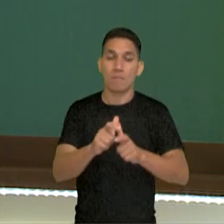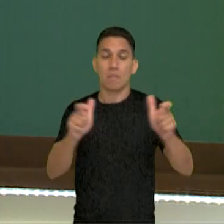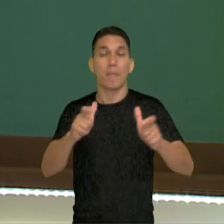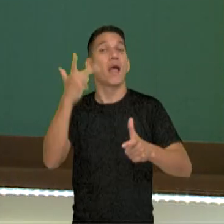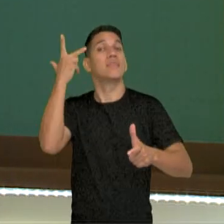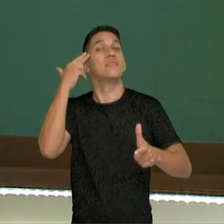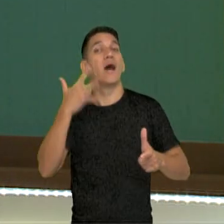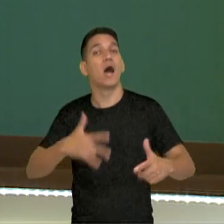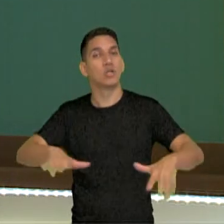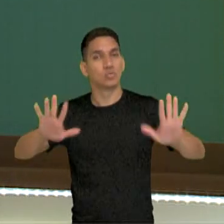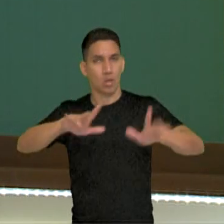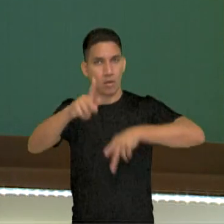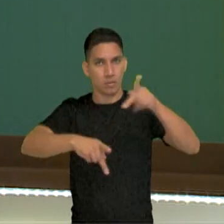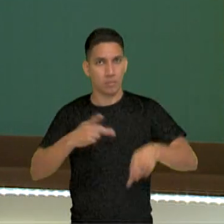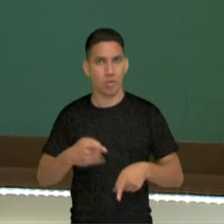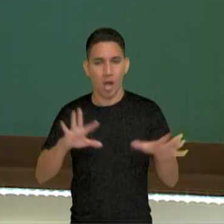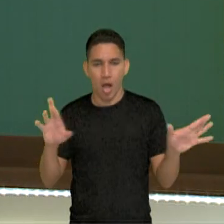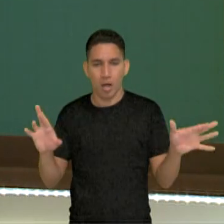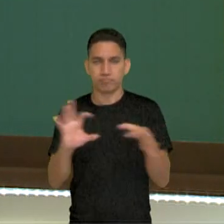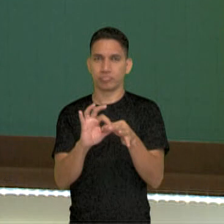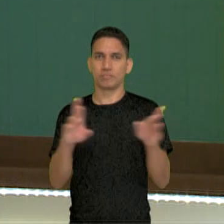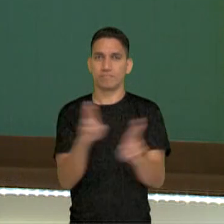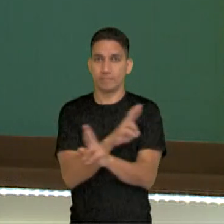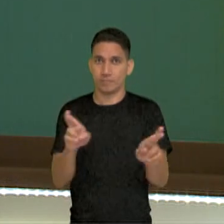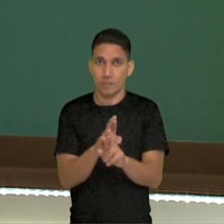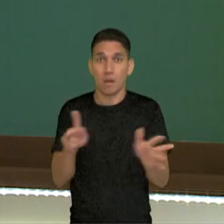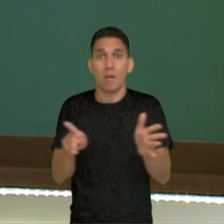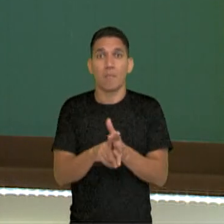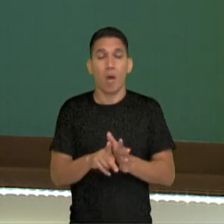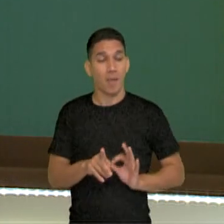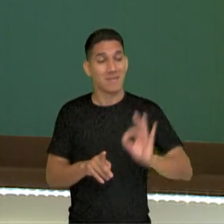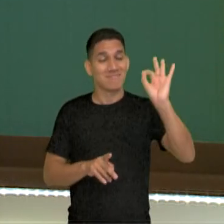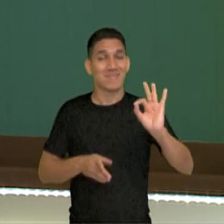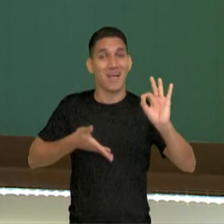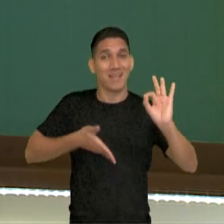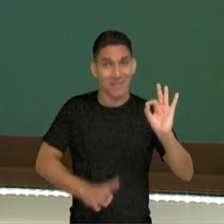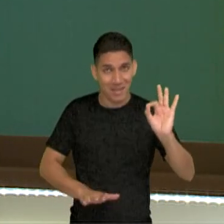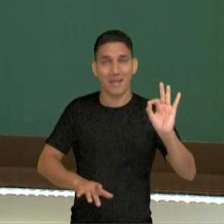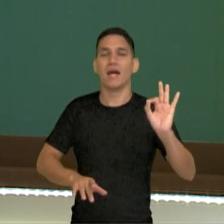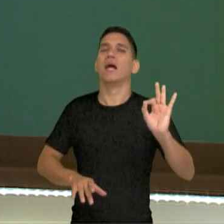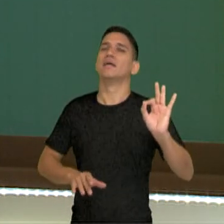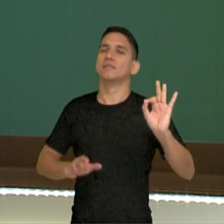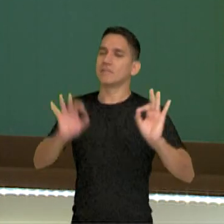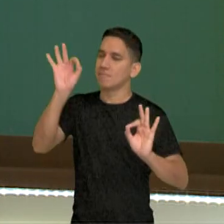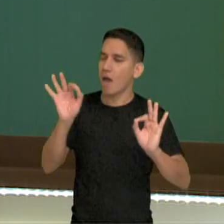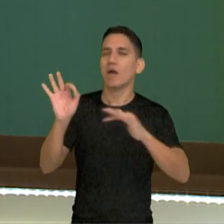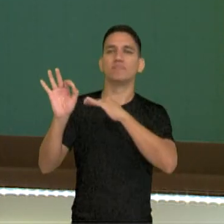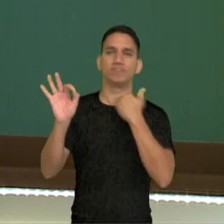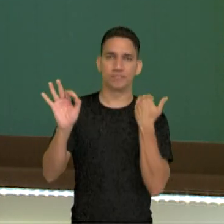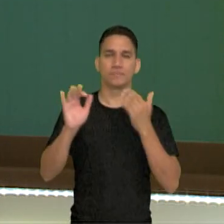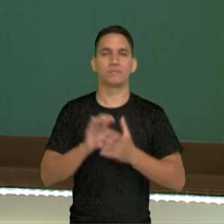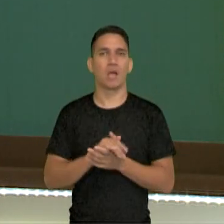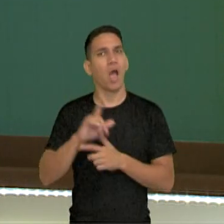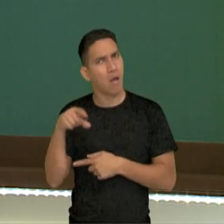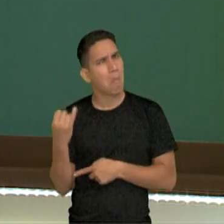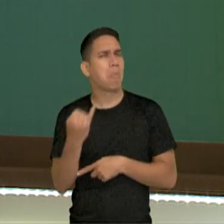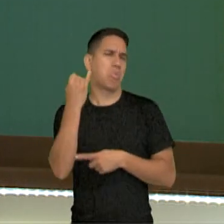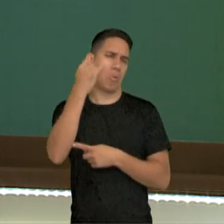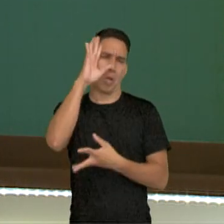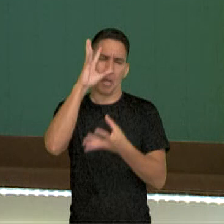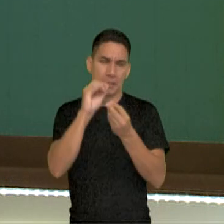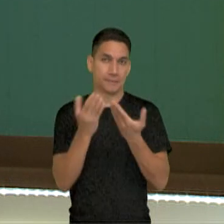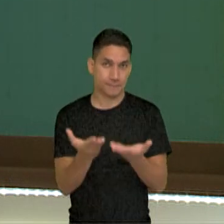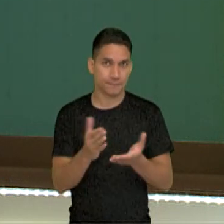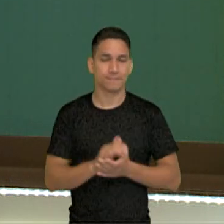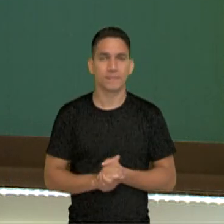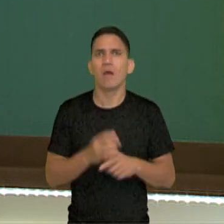população, e que ele está diretamente ligado à taxa de natalidade e mortalidade, certo? Então, bem importante pensar nisso. E por que que